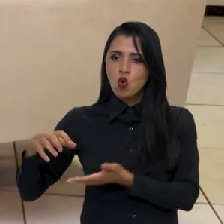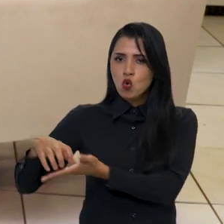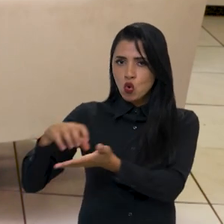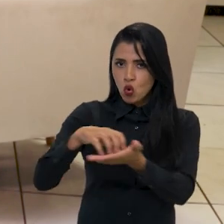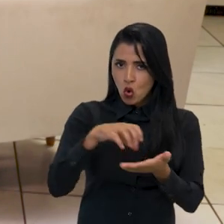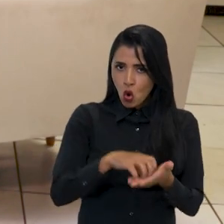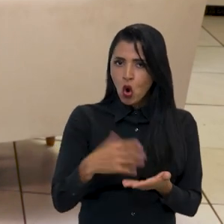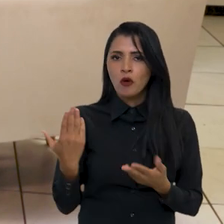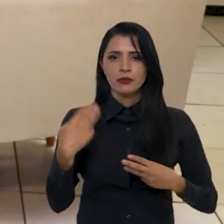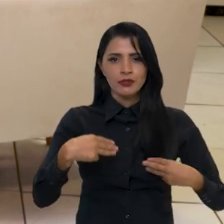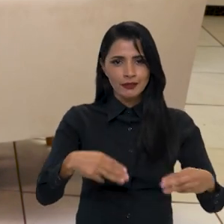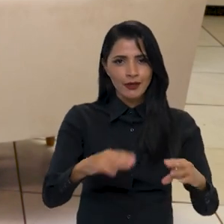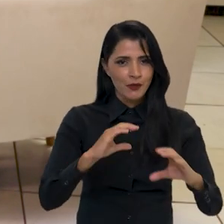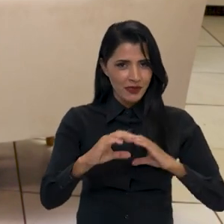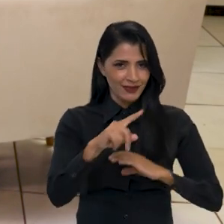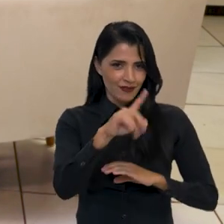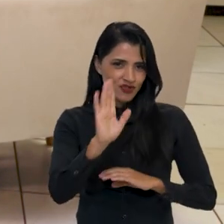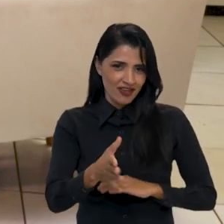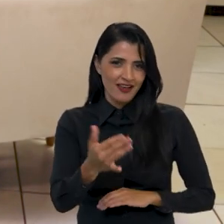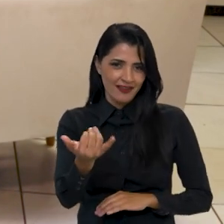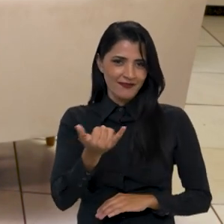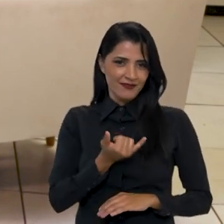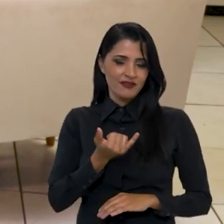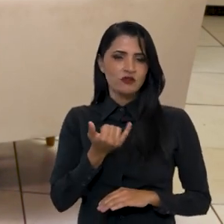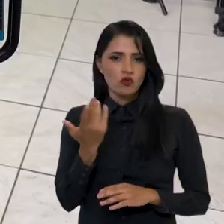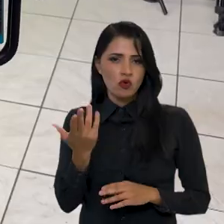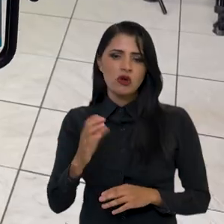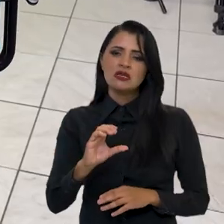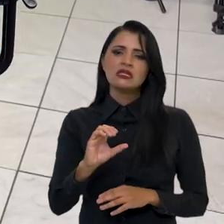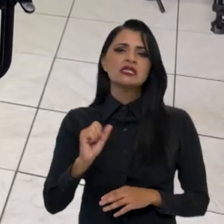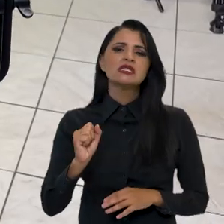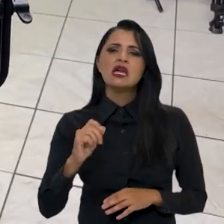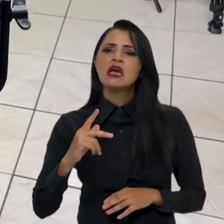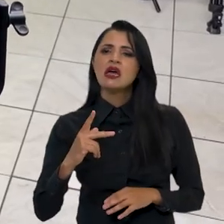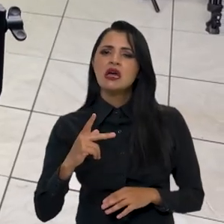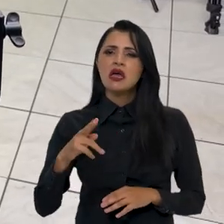do governo federal. O Ministério das Comunicações, a senhora já citou, o